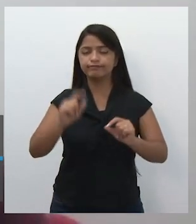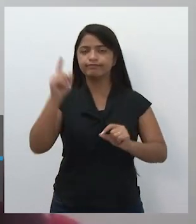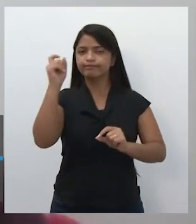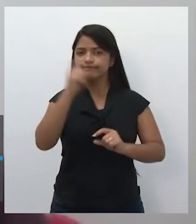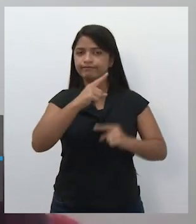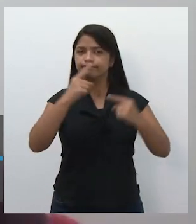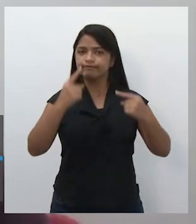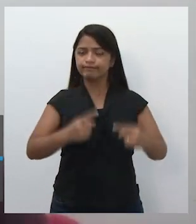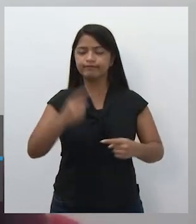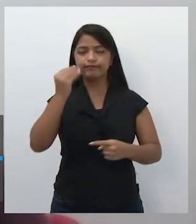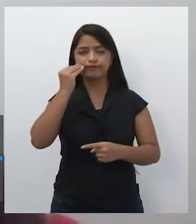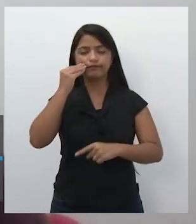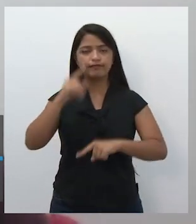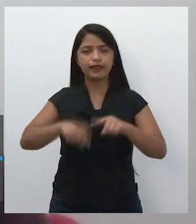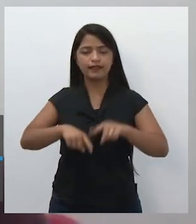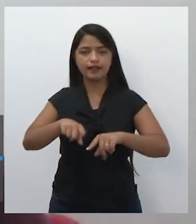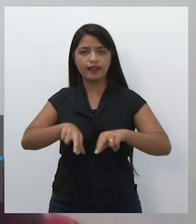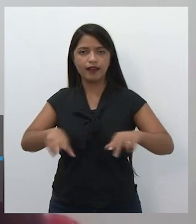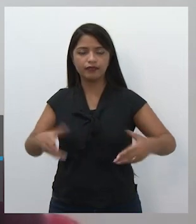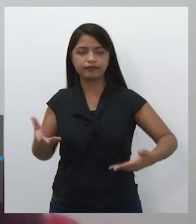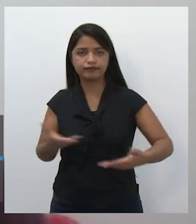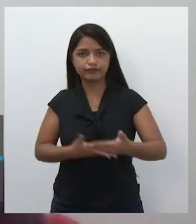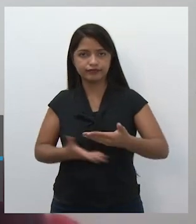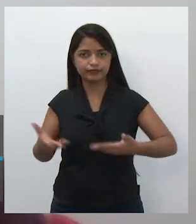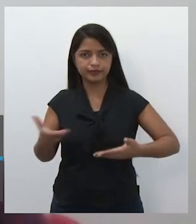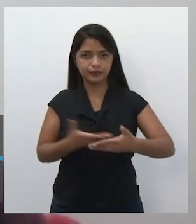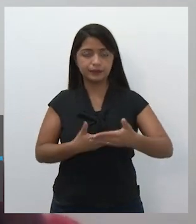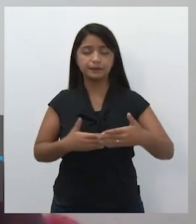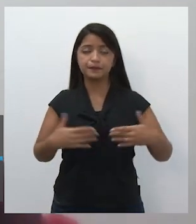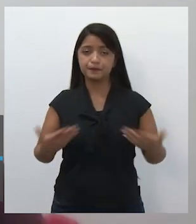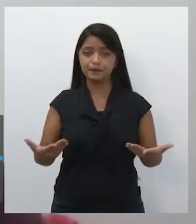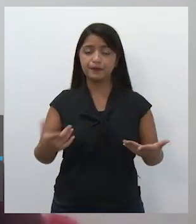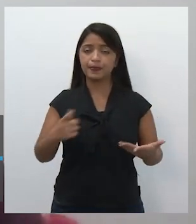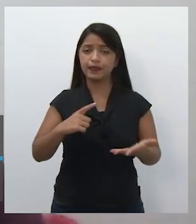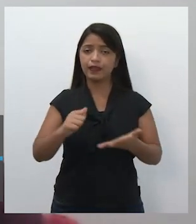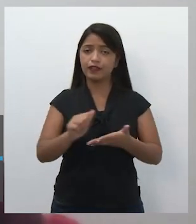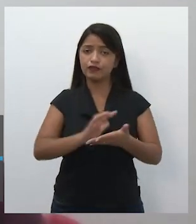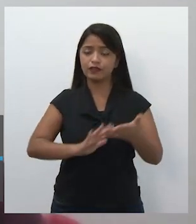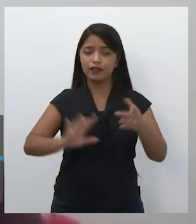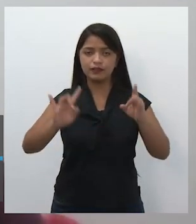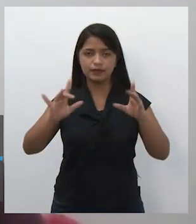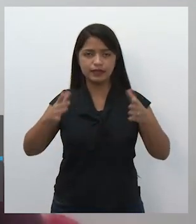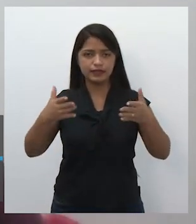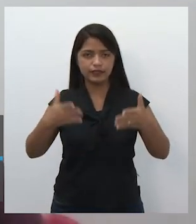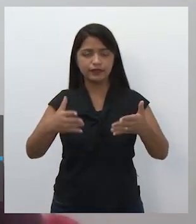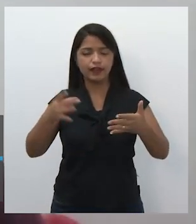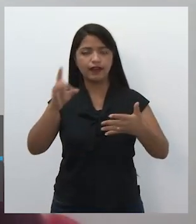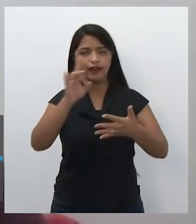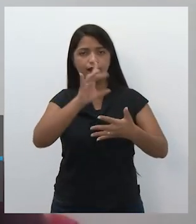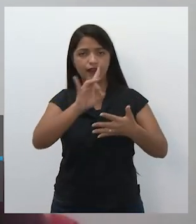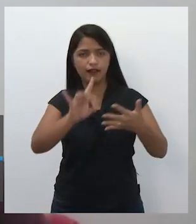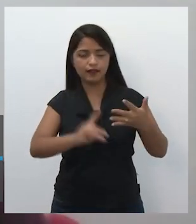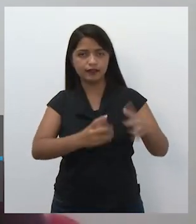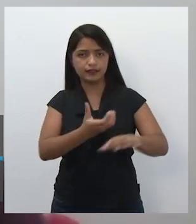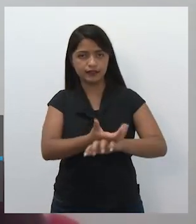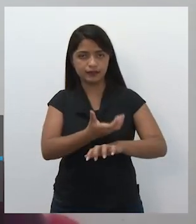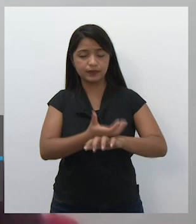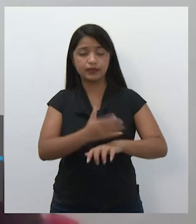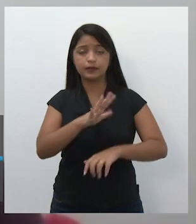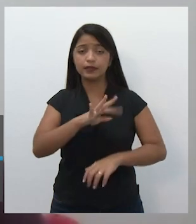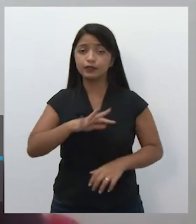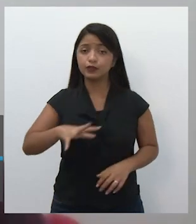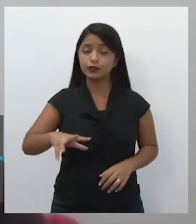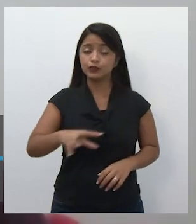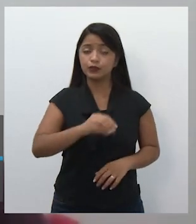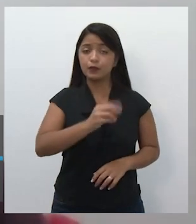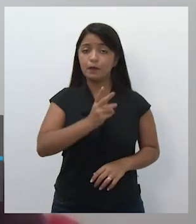Ou seja, eu tenho lá atividades específicas para cada componente, porém todas desenvolvendo a mesma habilidade, todas